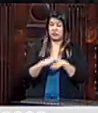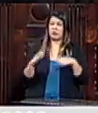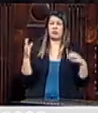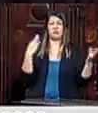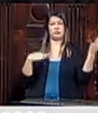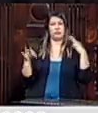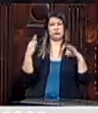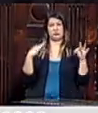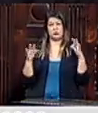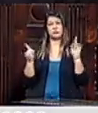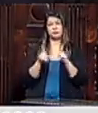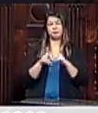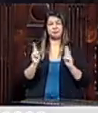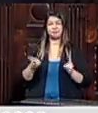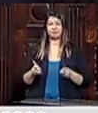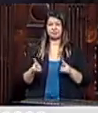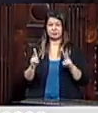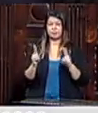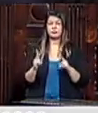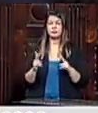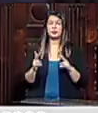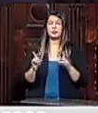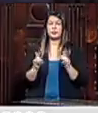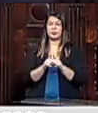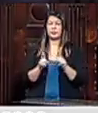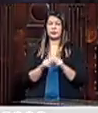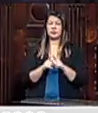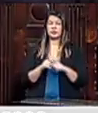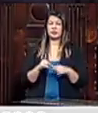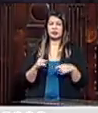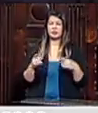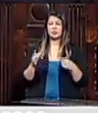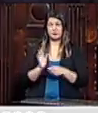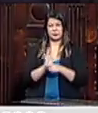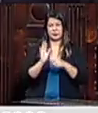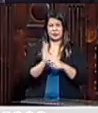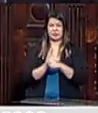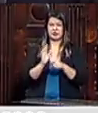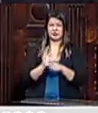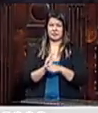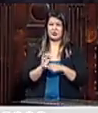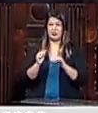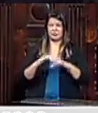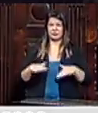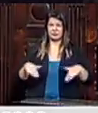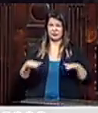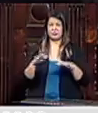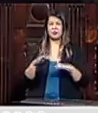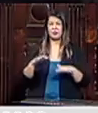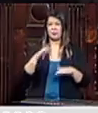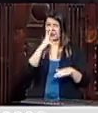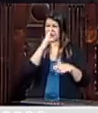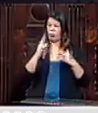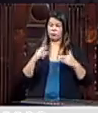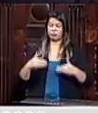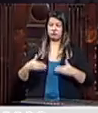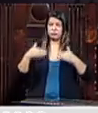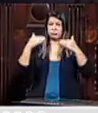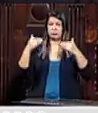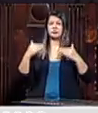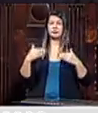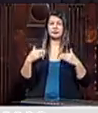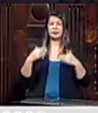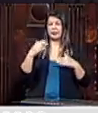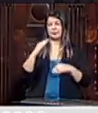na utilidade que também pode ser levada em consideração nesses estudos de proteção da nossa orla, como uma barreira para que